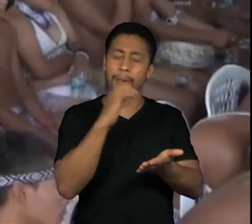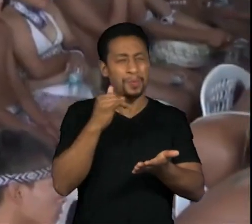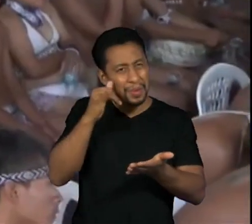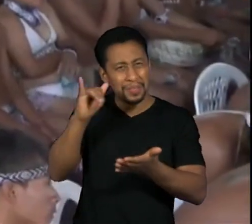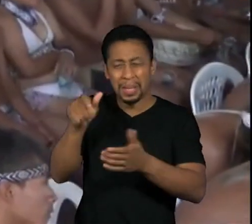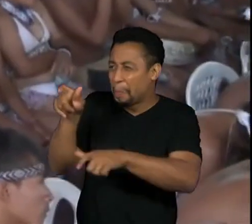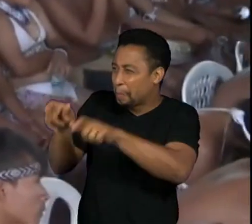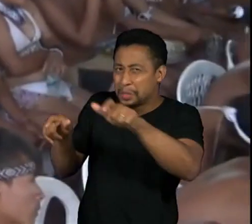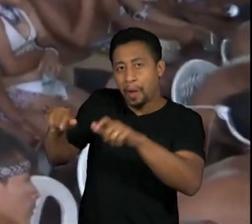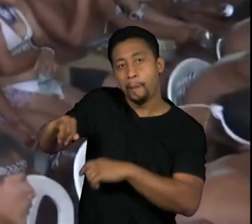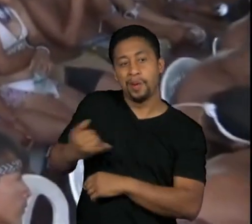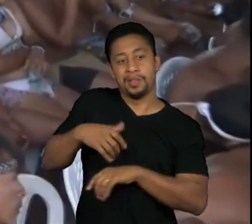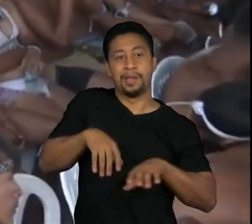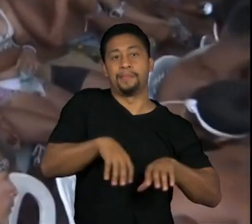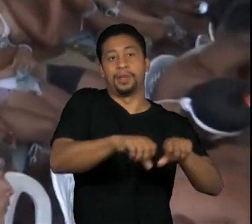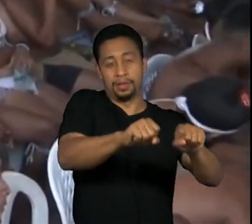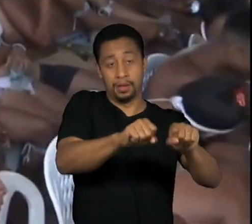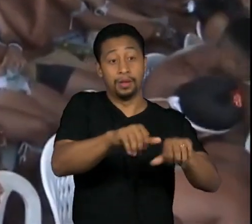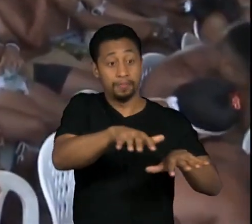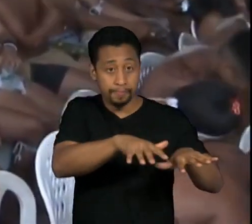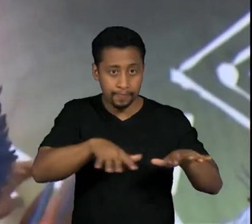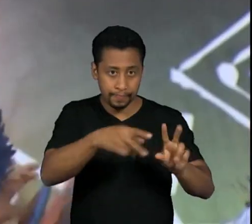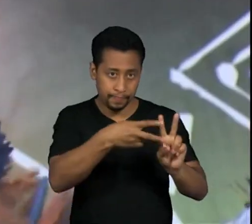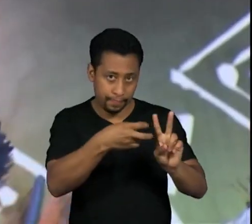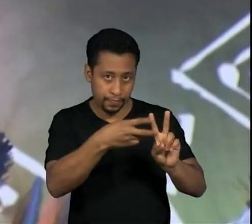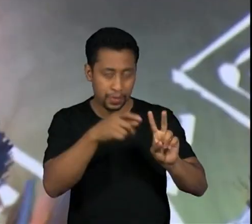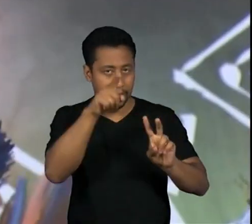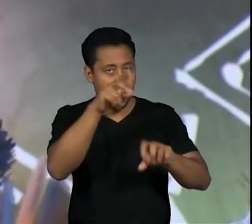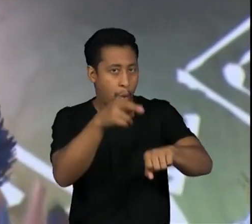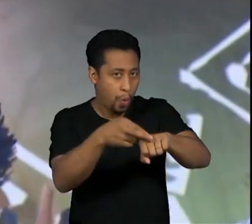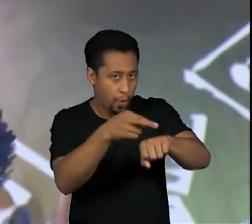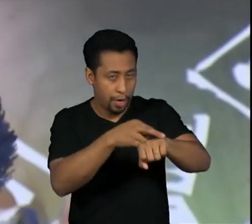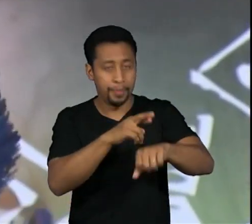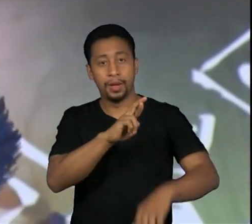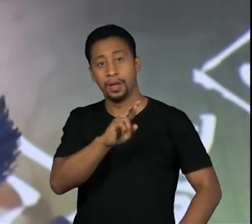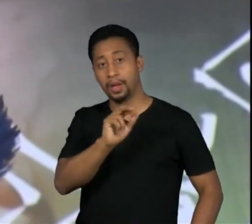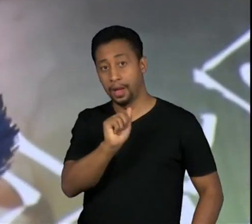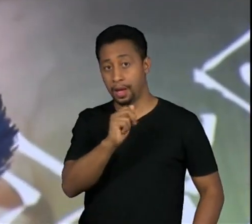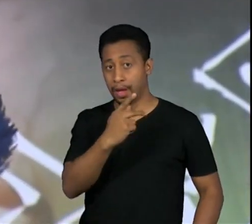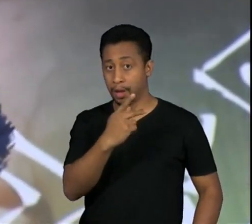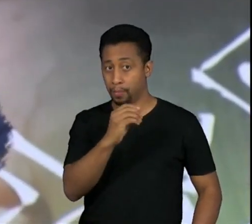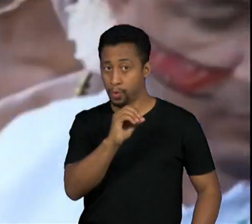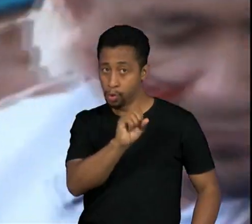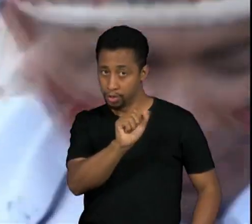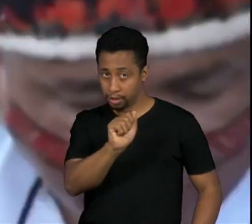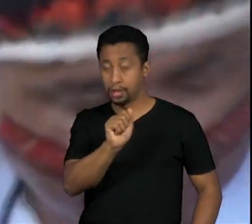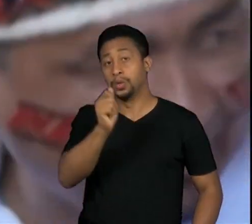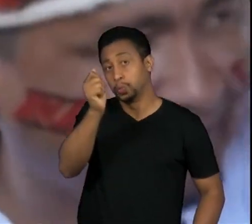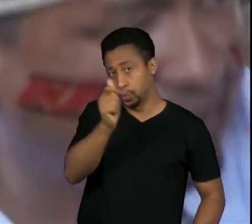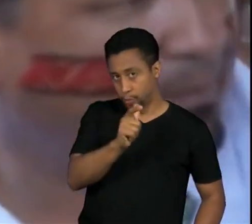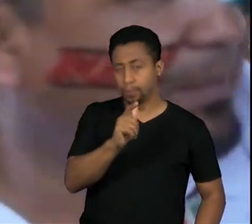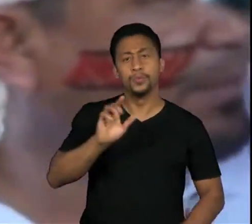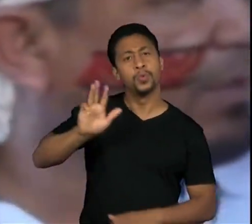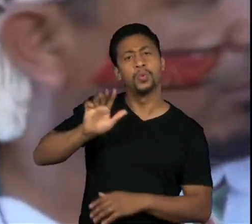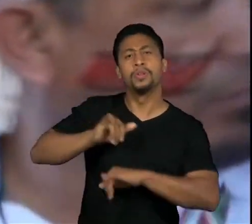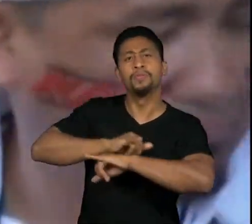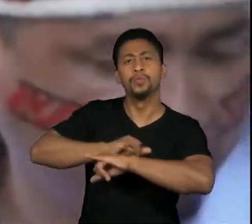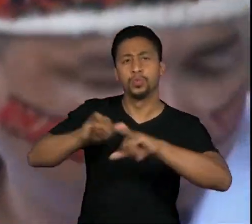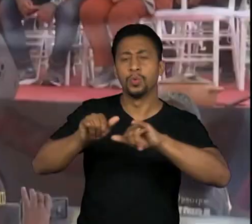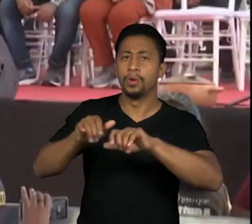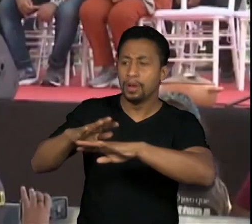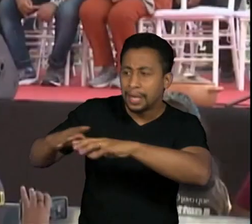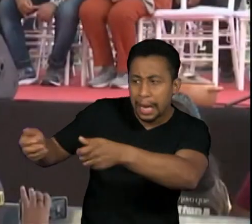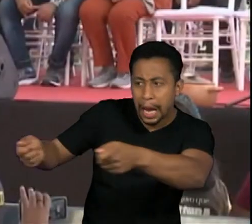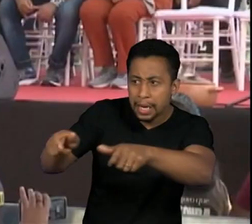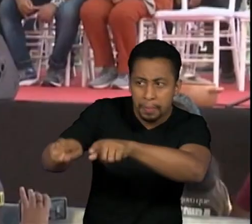terra Raposa Serra do Sol, em Roraima, Lula reforçou que o governo federal vai retirar os garimpeiros das reservas